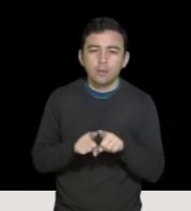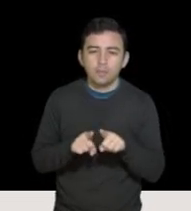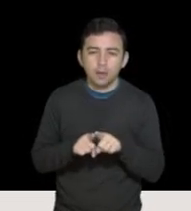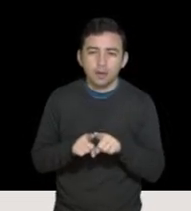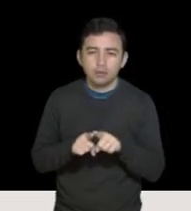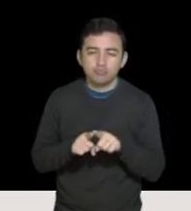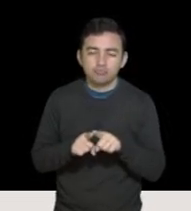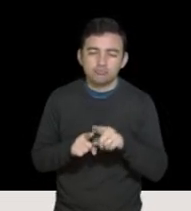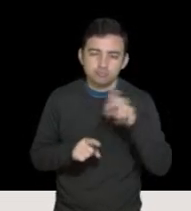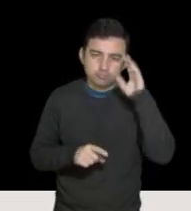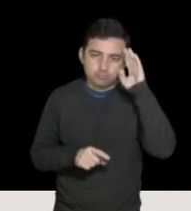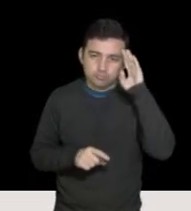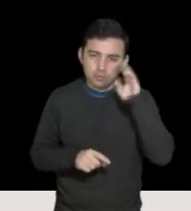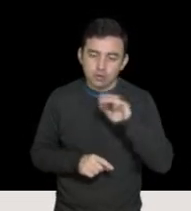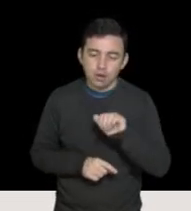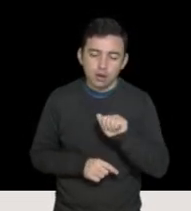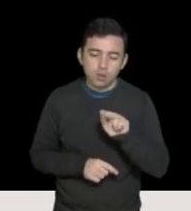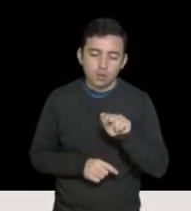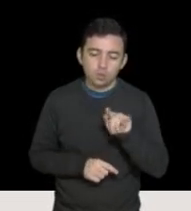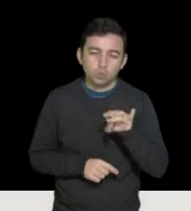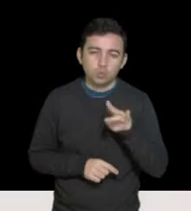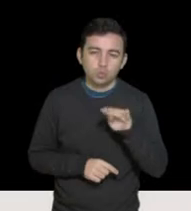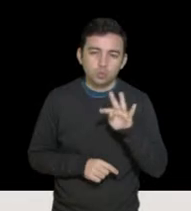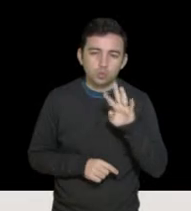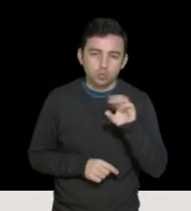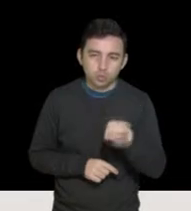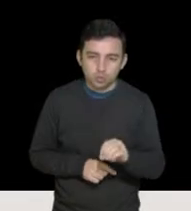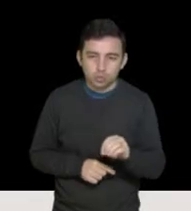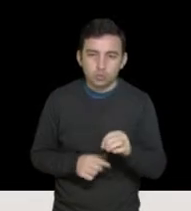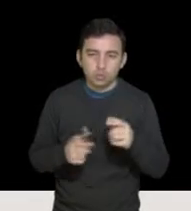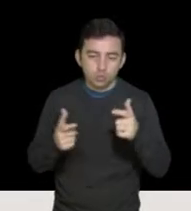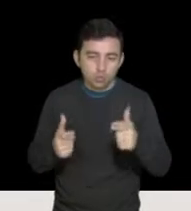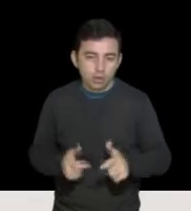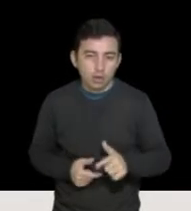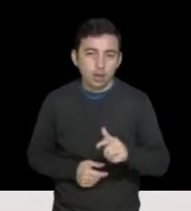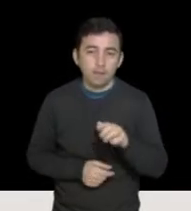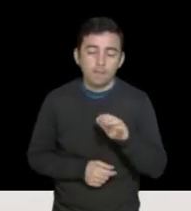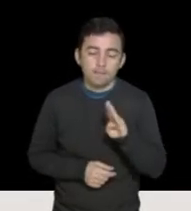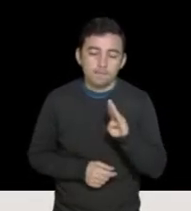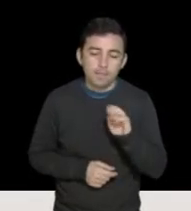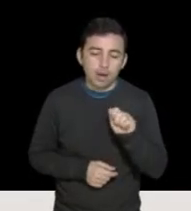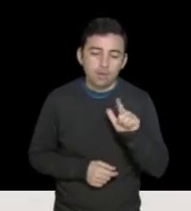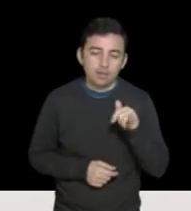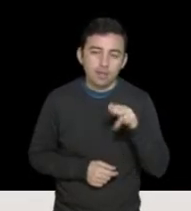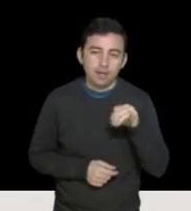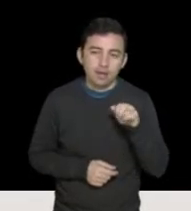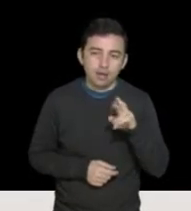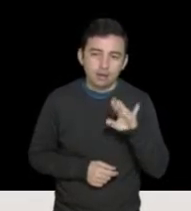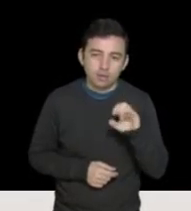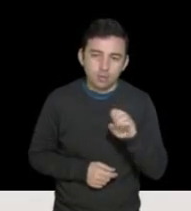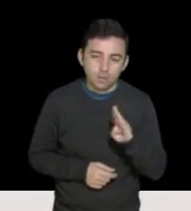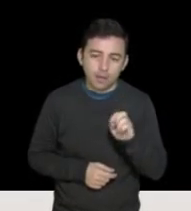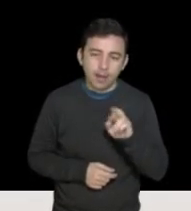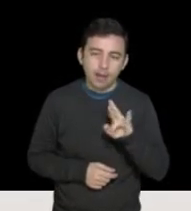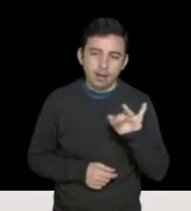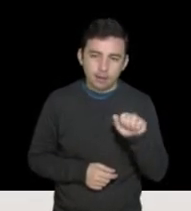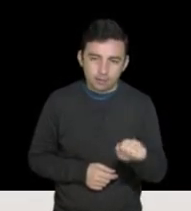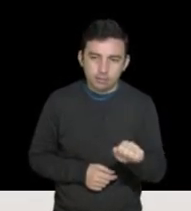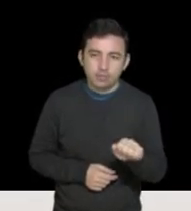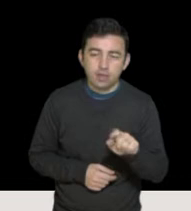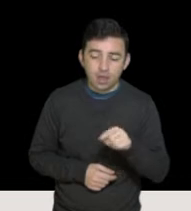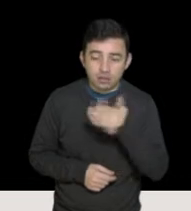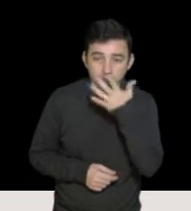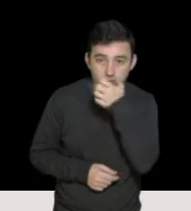soldado Augusto Fernando Severino de Balneário Barra do Sul, por salvar uma senhora